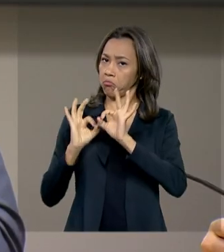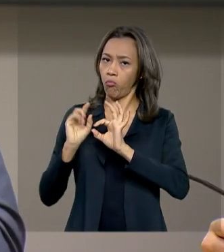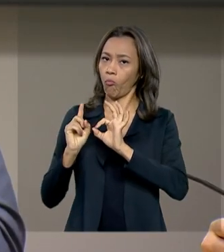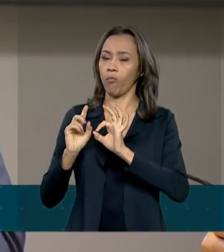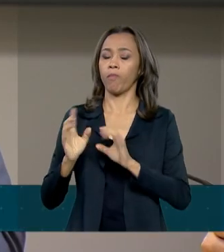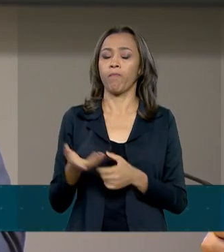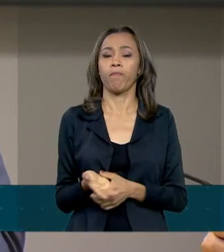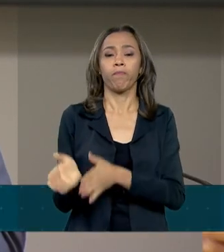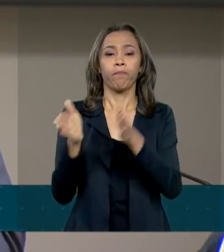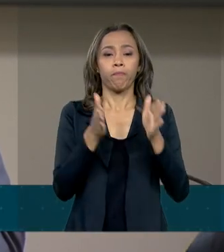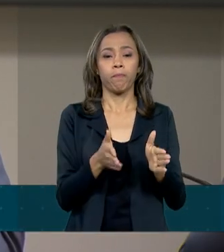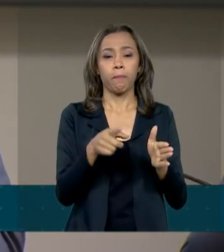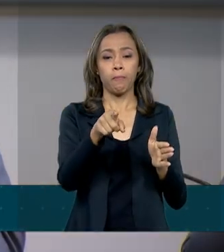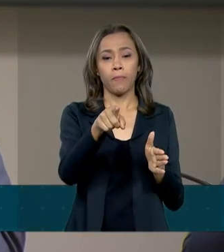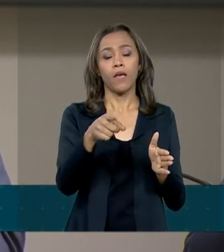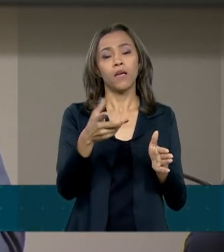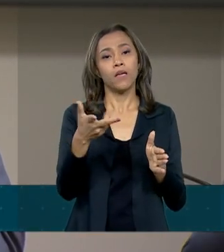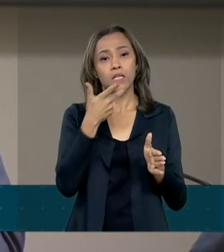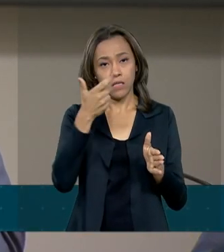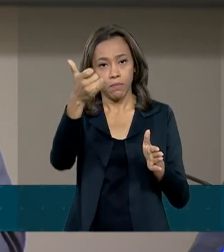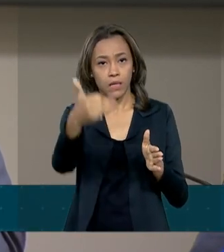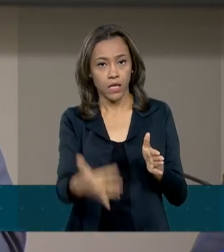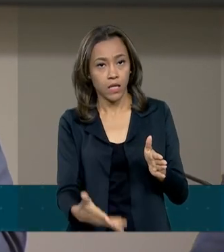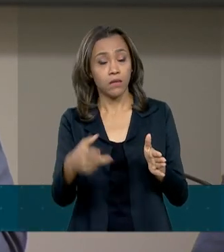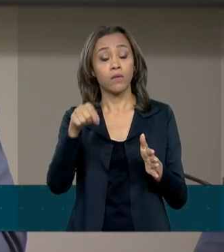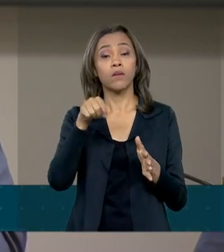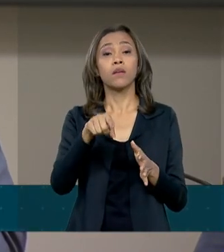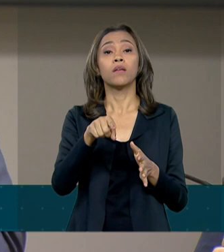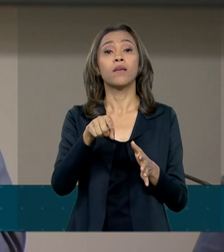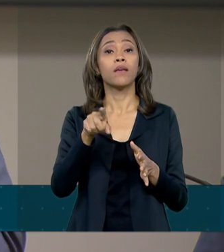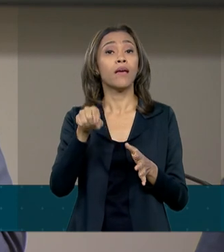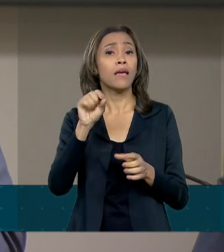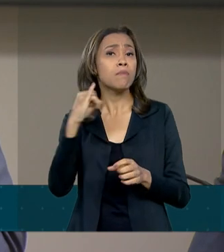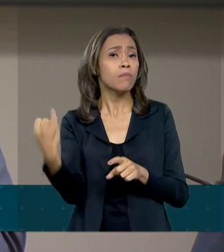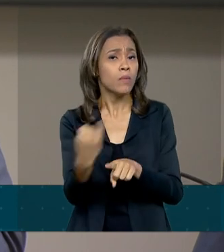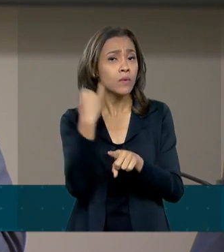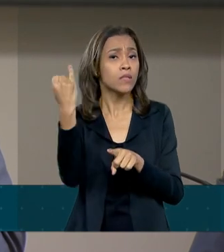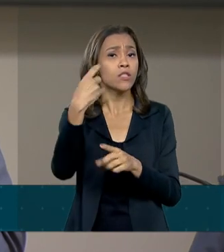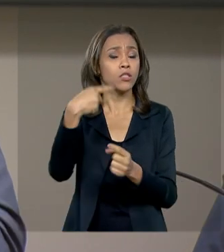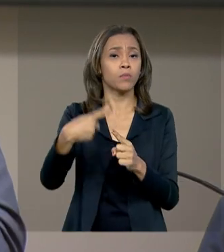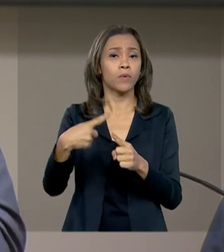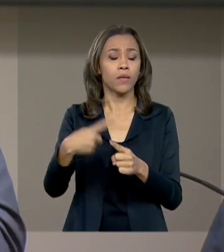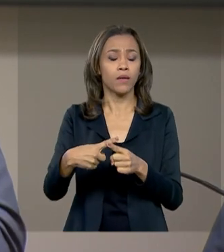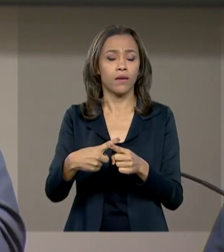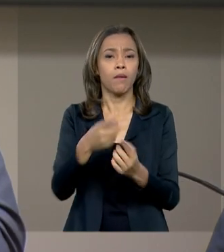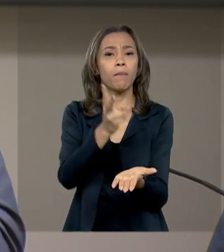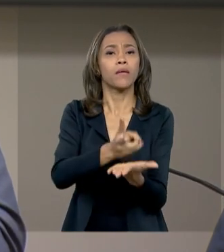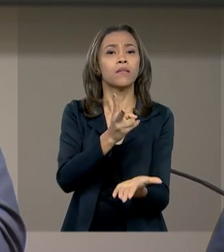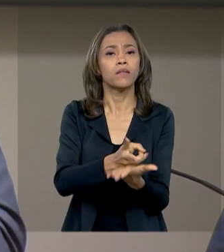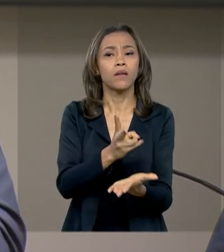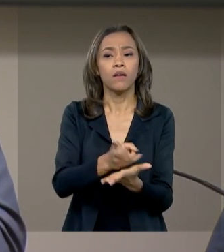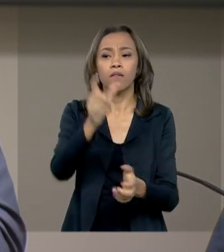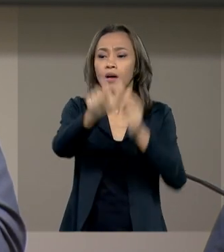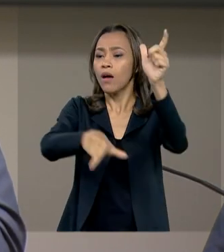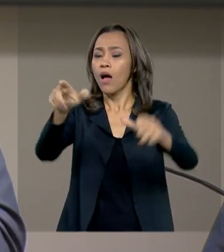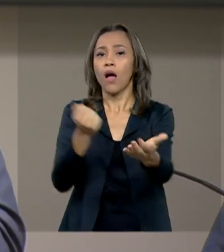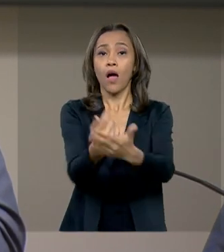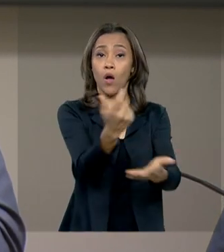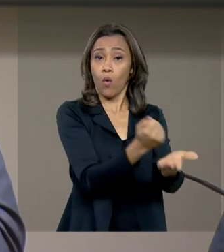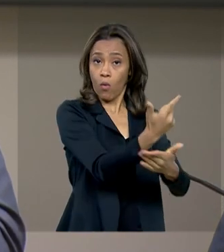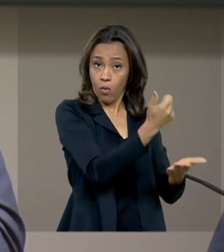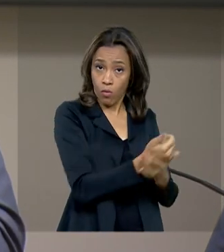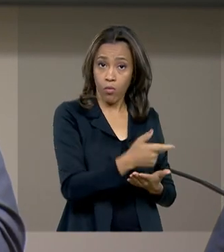indicador claramente importante a que se preserva o poder de compra do salário mínimo com